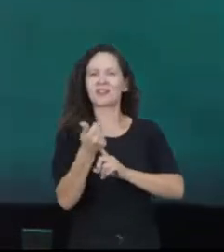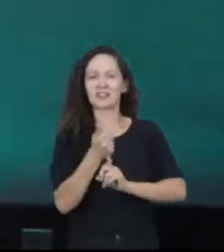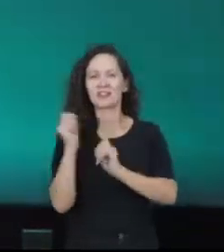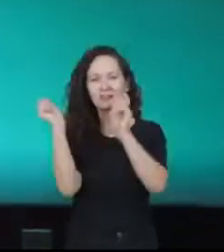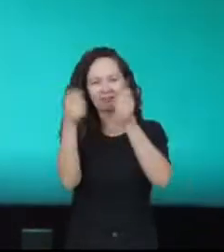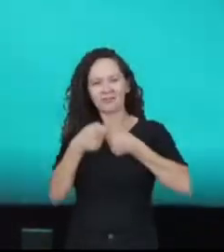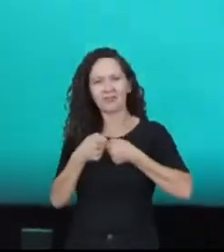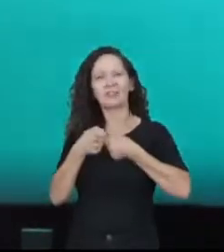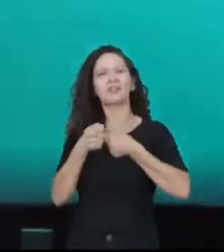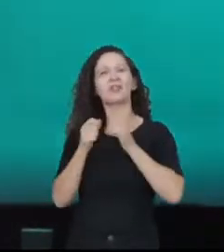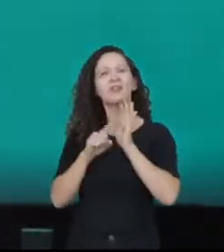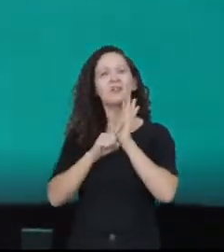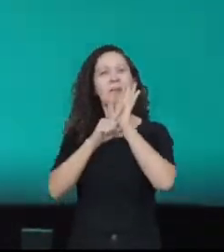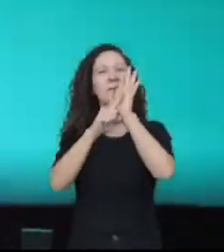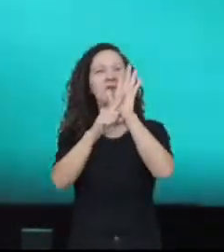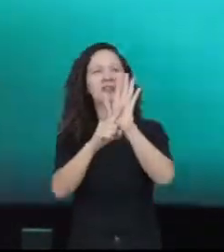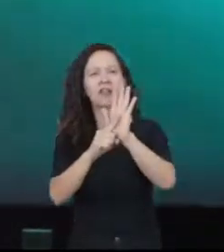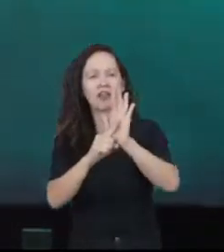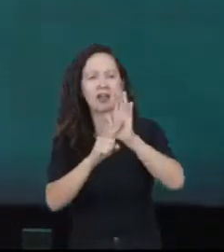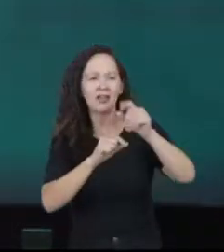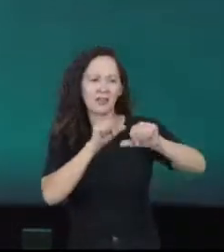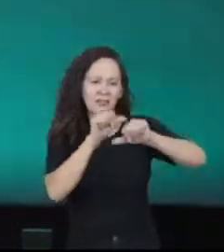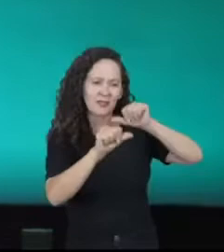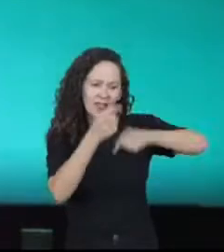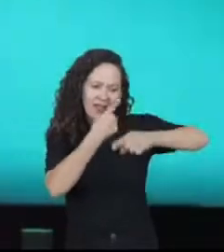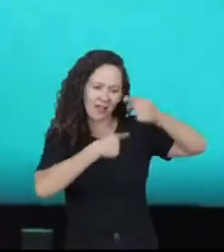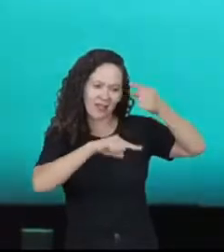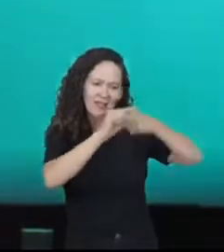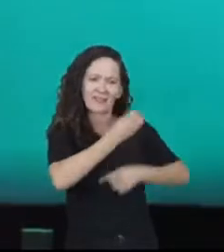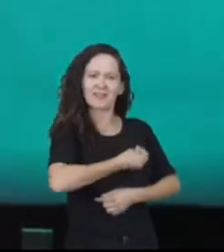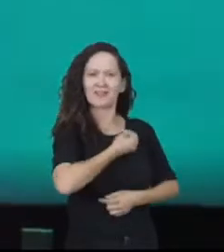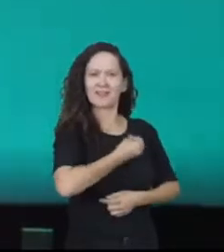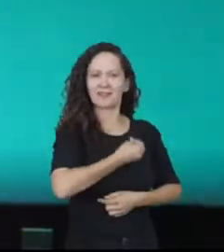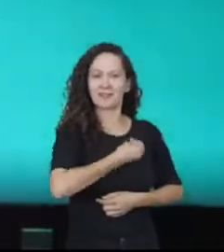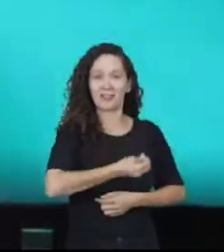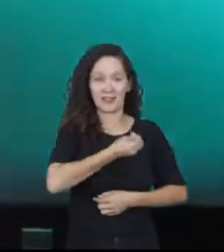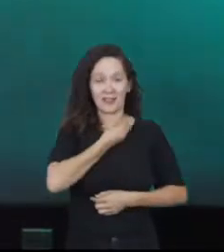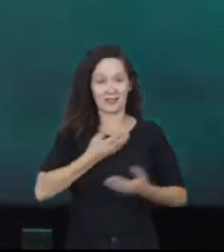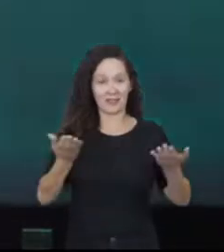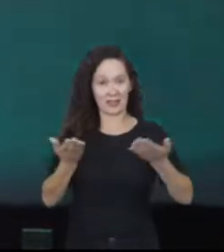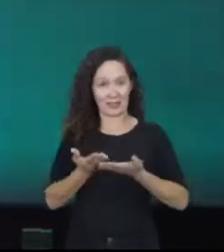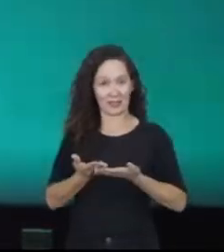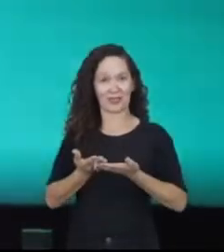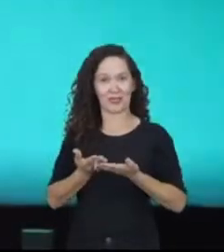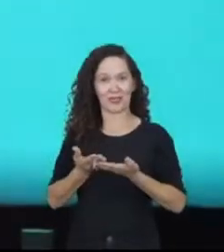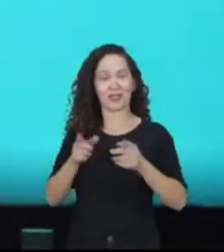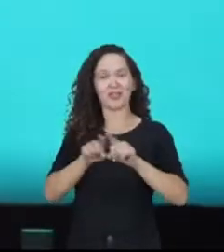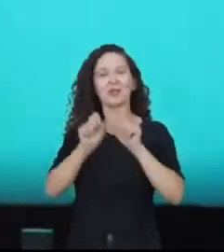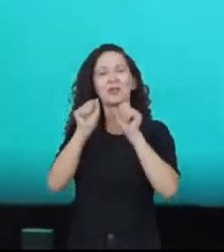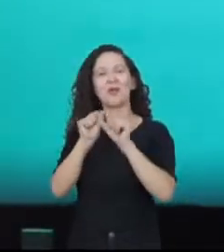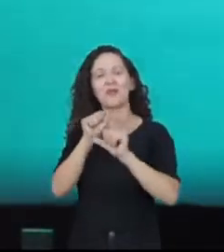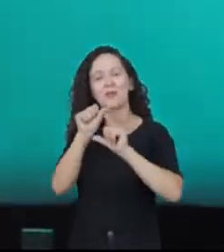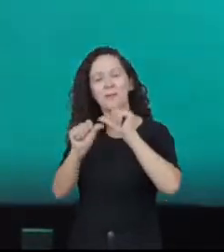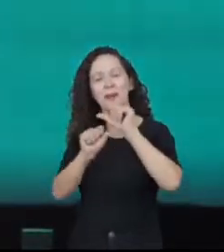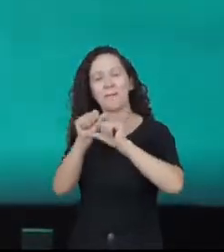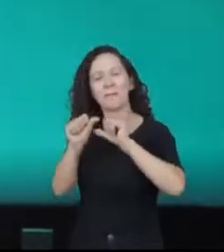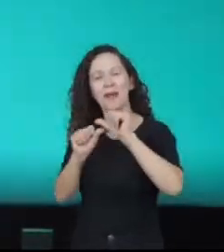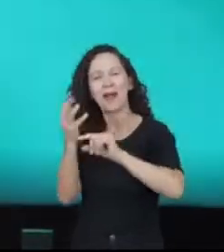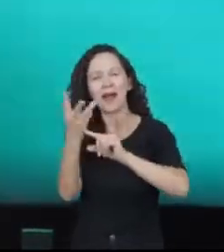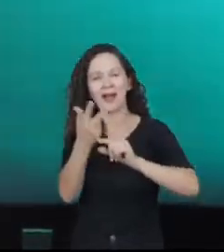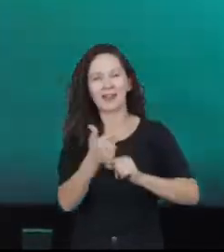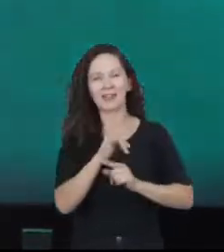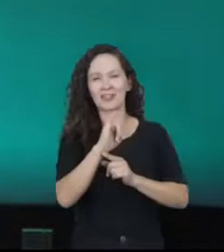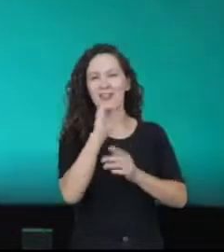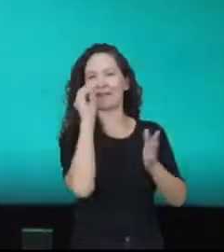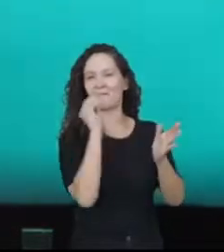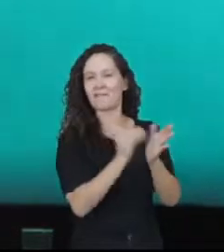e reinventar a realidade. A vida como ela é e como ela poderia ser. Sem a arte, a vida fica